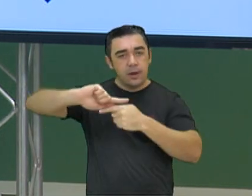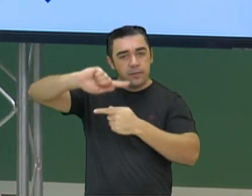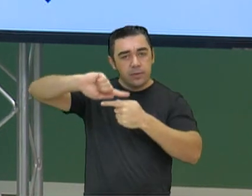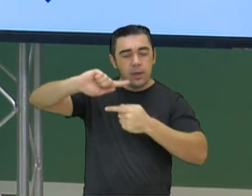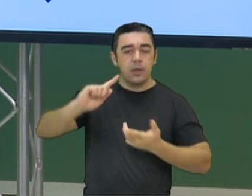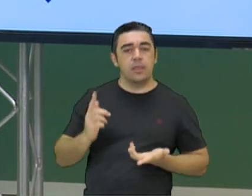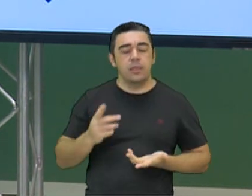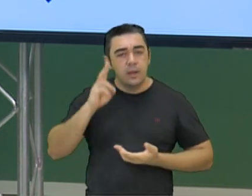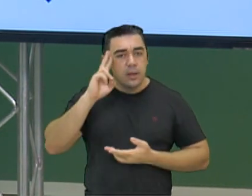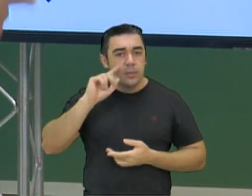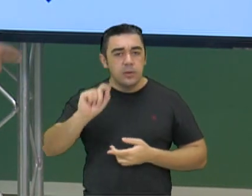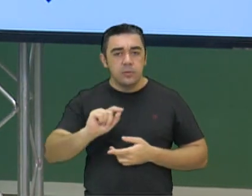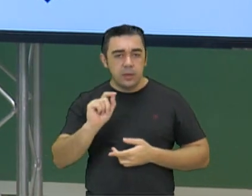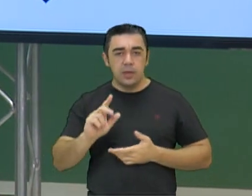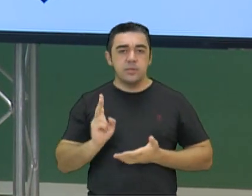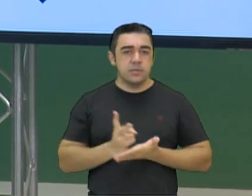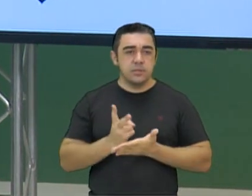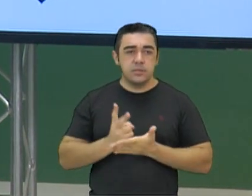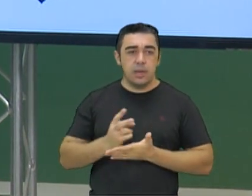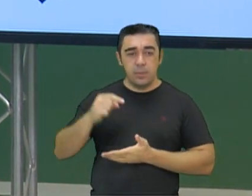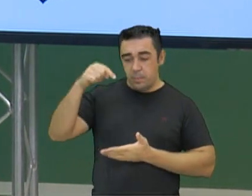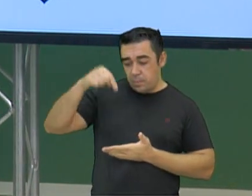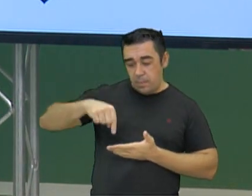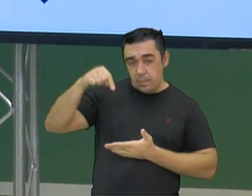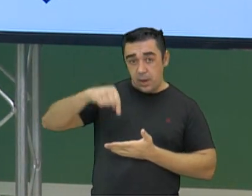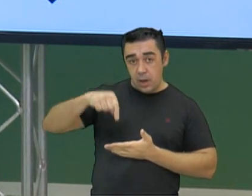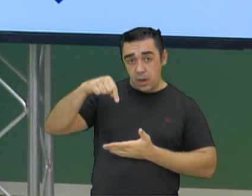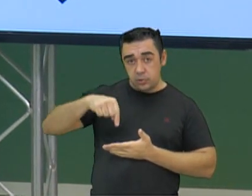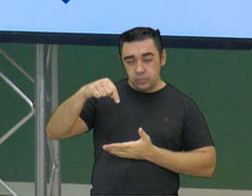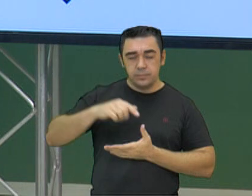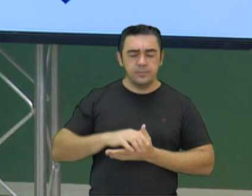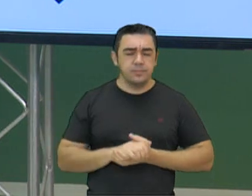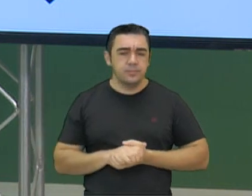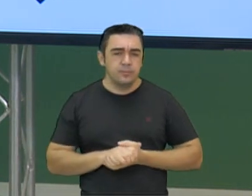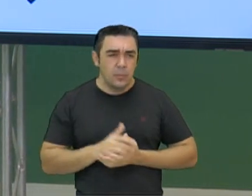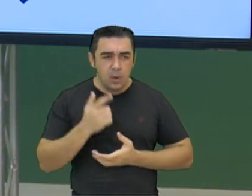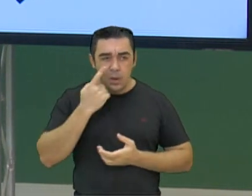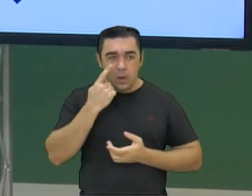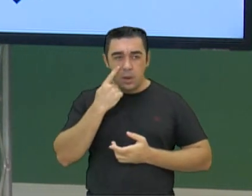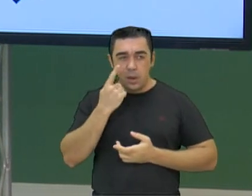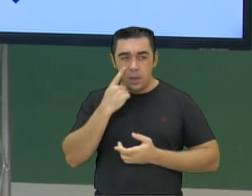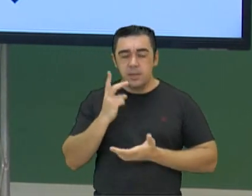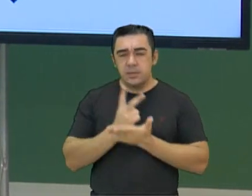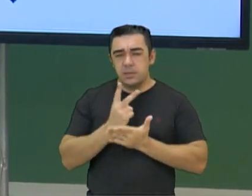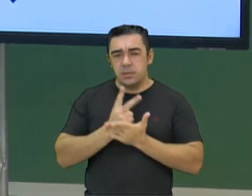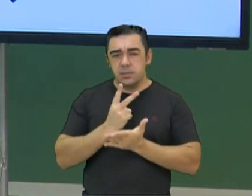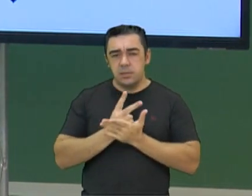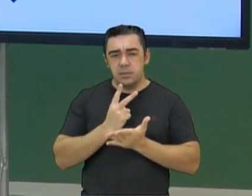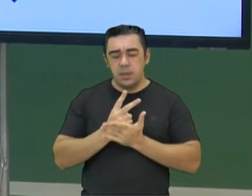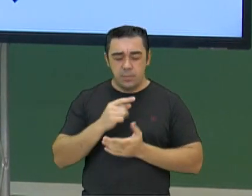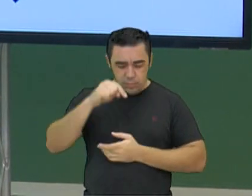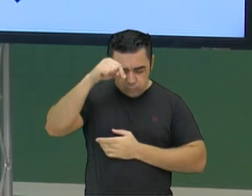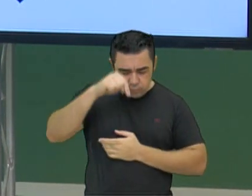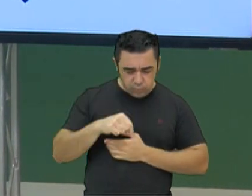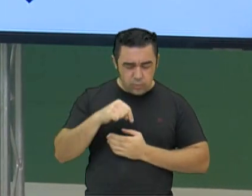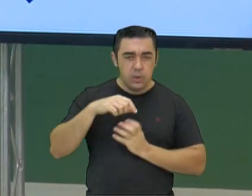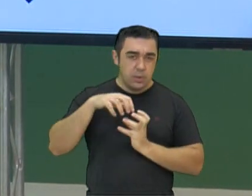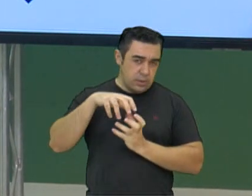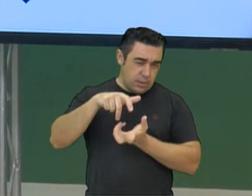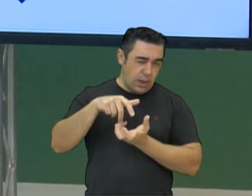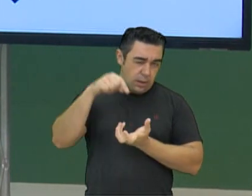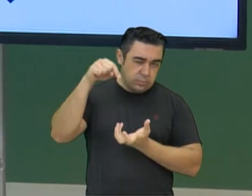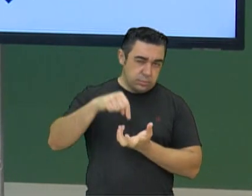lembrando que esse peso é sempre apontado para baixo. Gente, aqui, ó, para baixo, na verdade, sempre apontado para o centro da Terra, né?